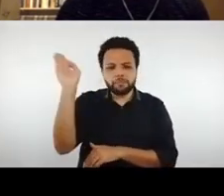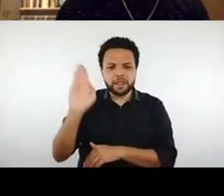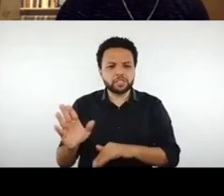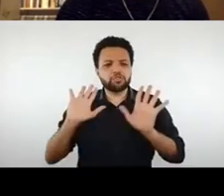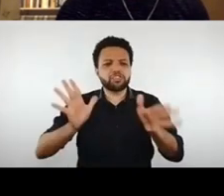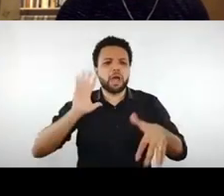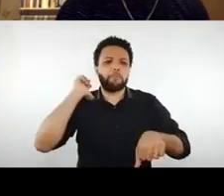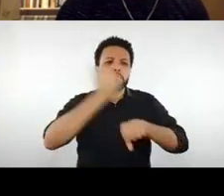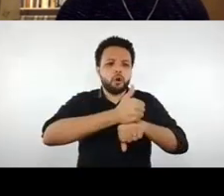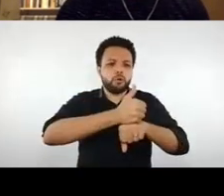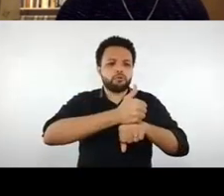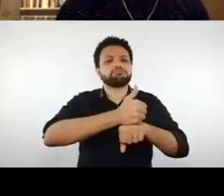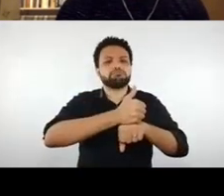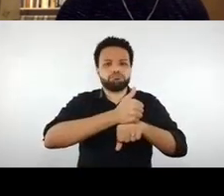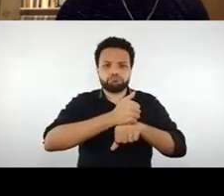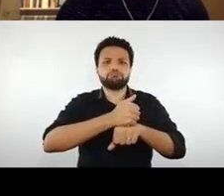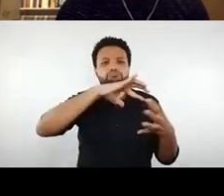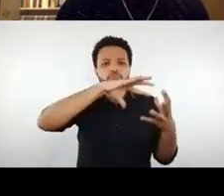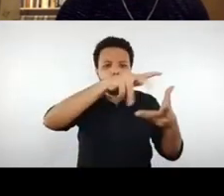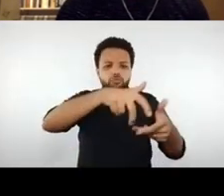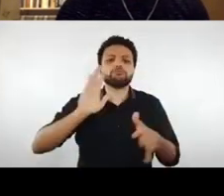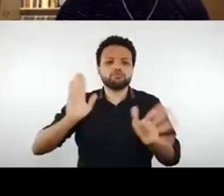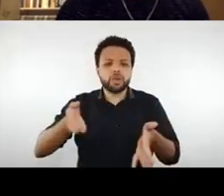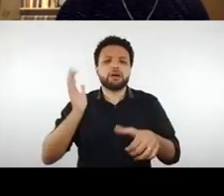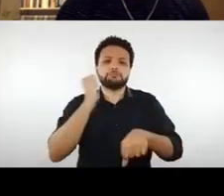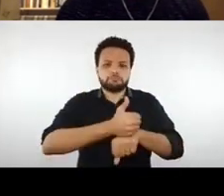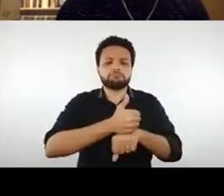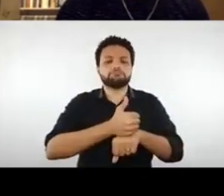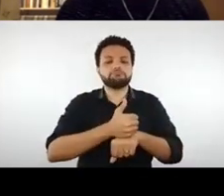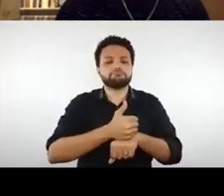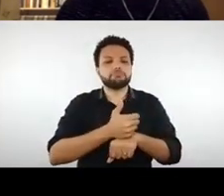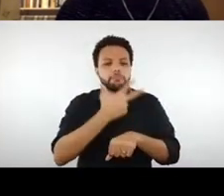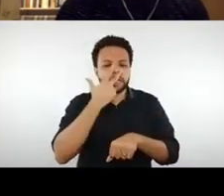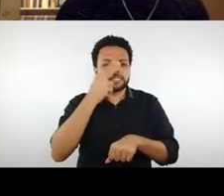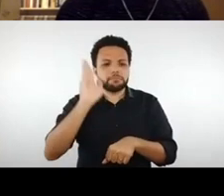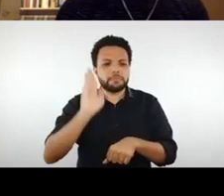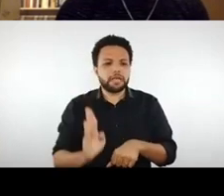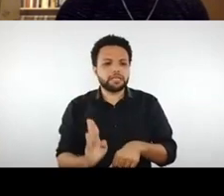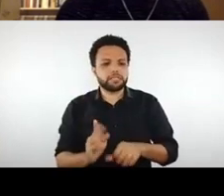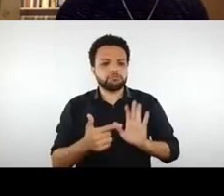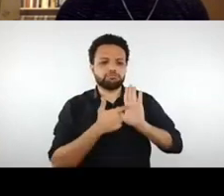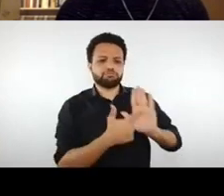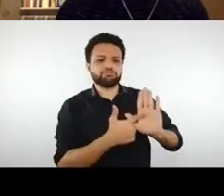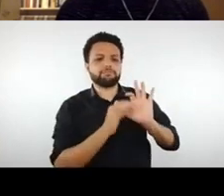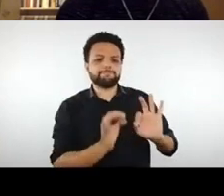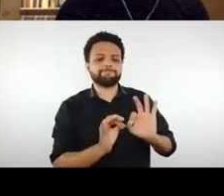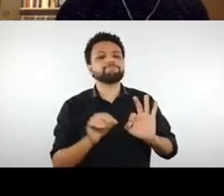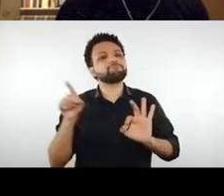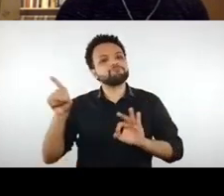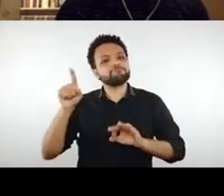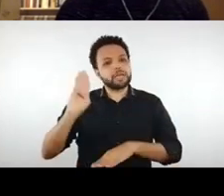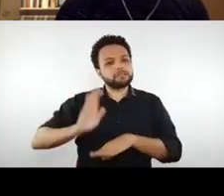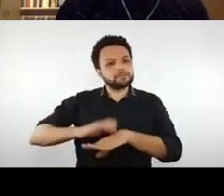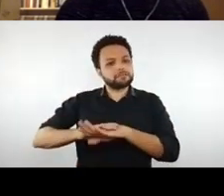que preocupava muito a gente, o Brasil se posicionar na parte criativa. Porque você tem alguns países, por exemplo,